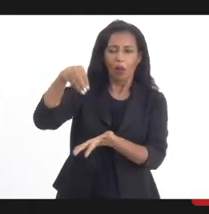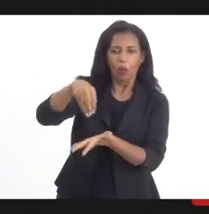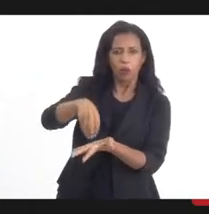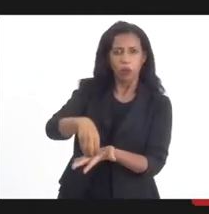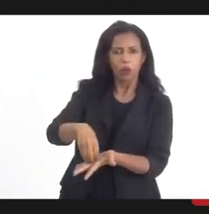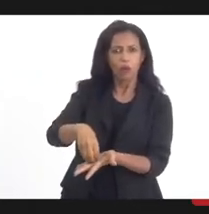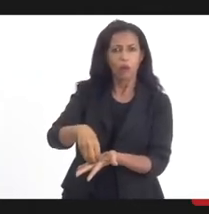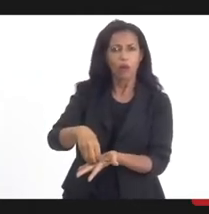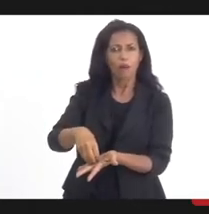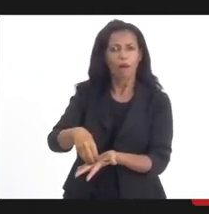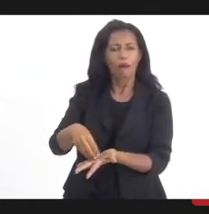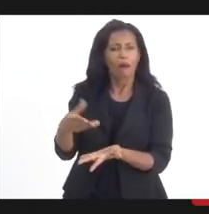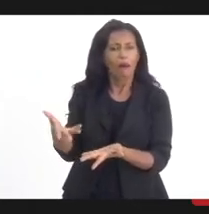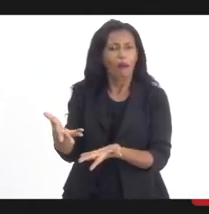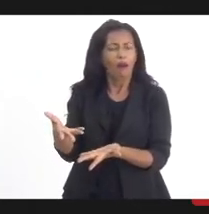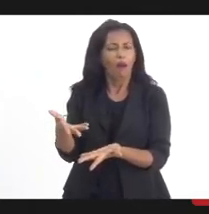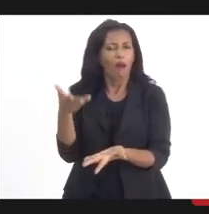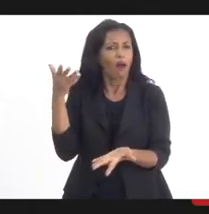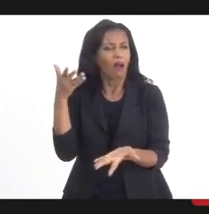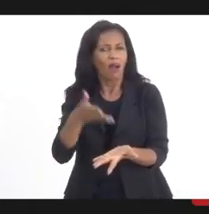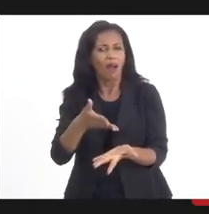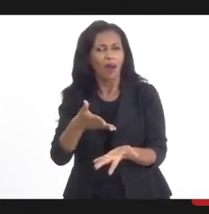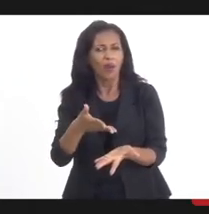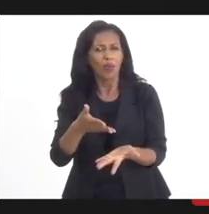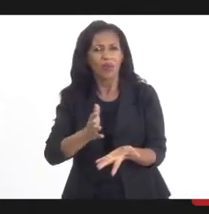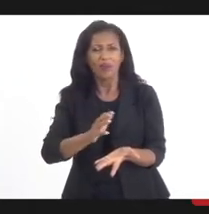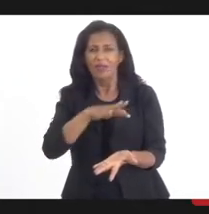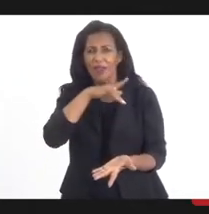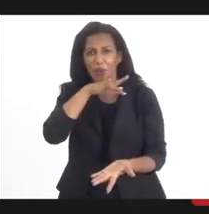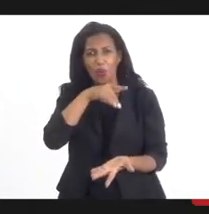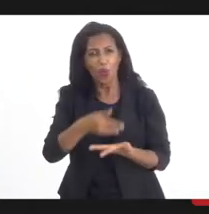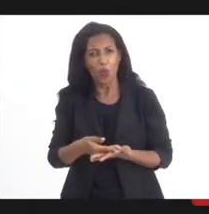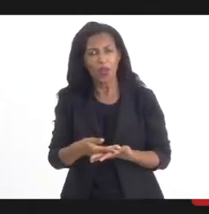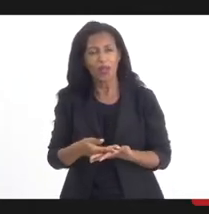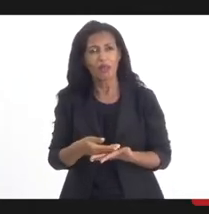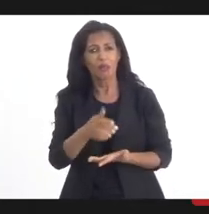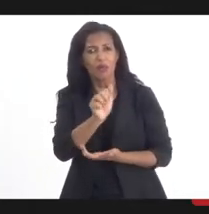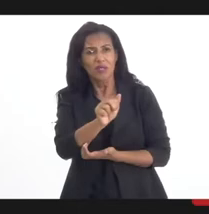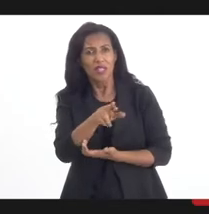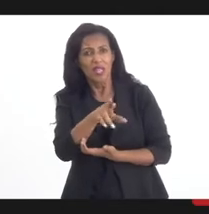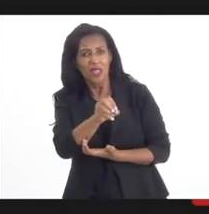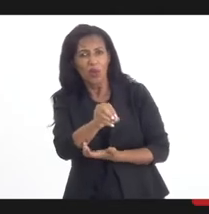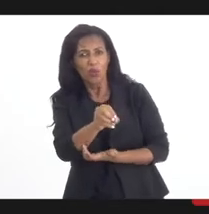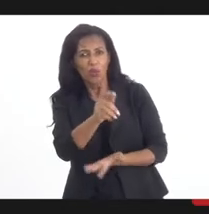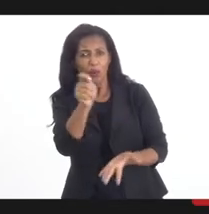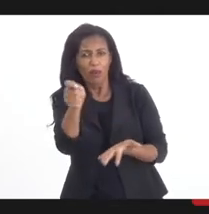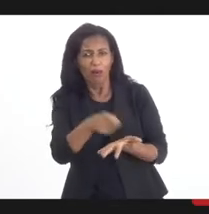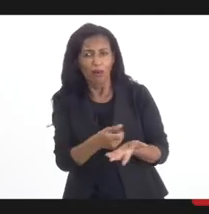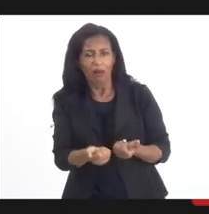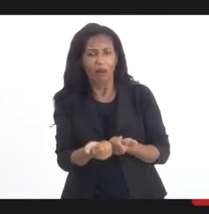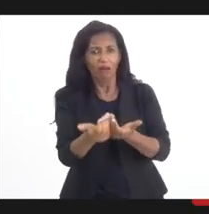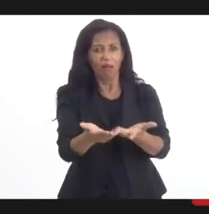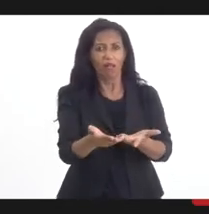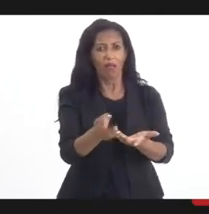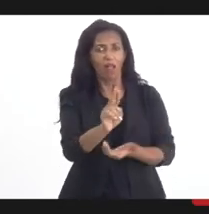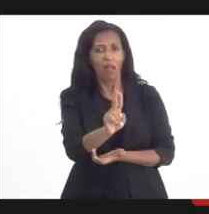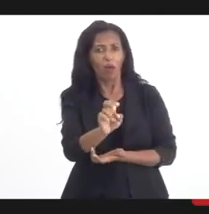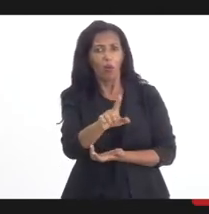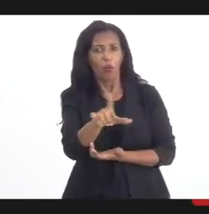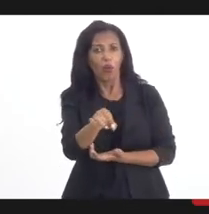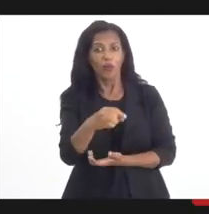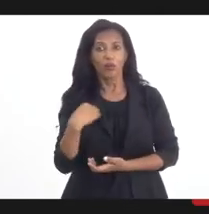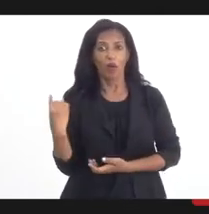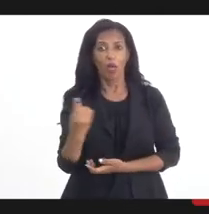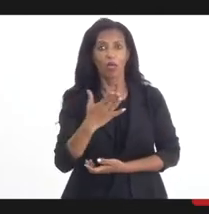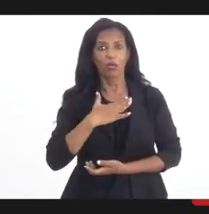mantenedora, algo que teoricamente é péssimo, porque você tem que dar autonomia e investimento para essa universidade. A UESO é